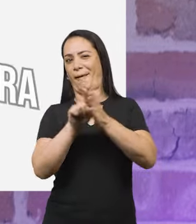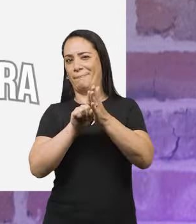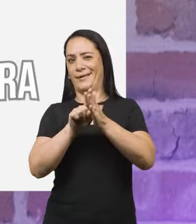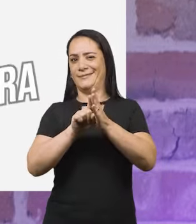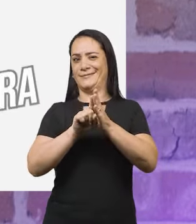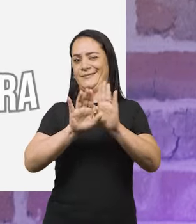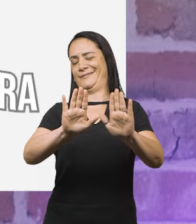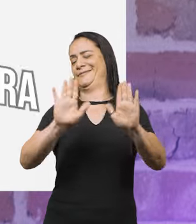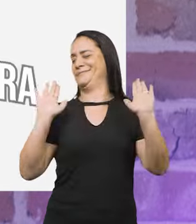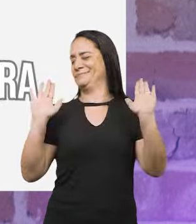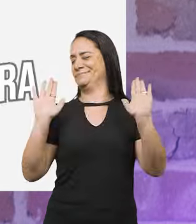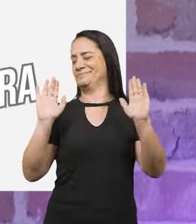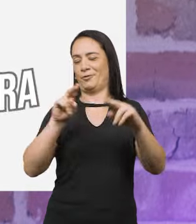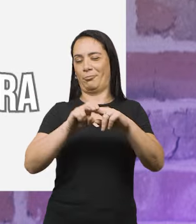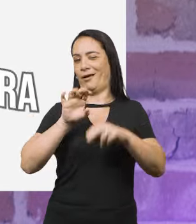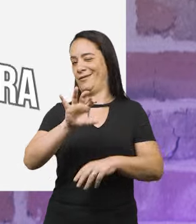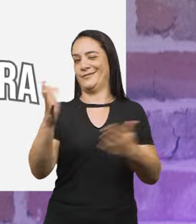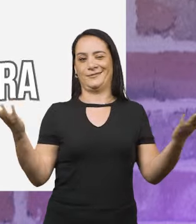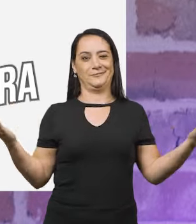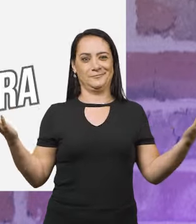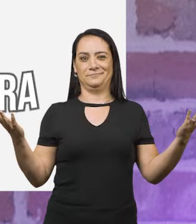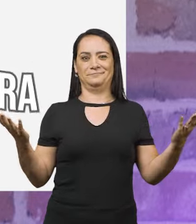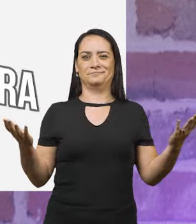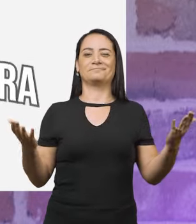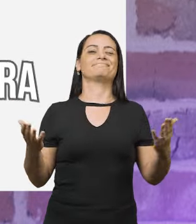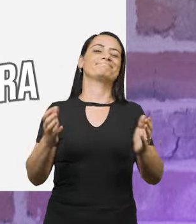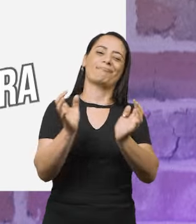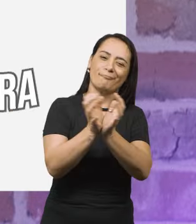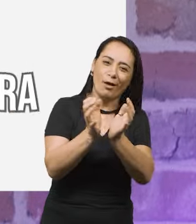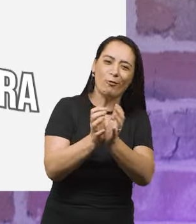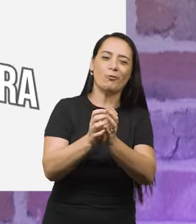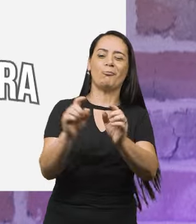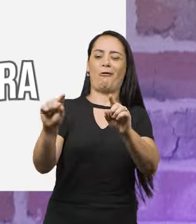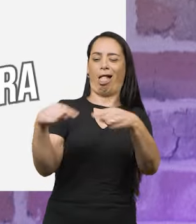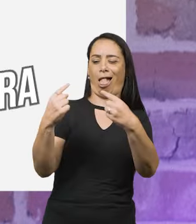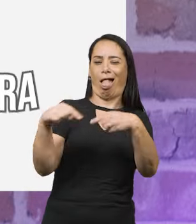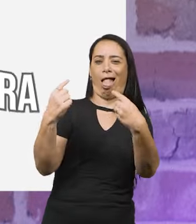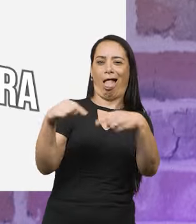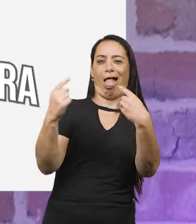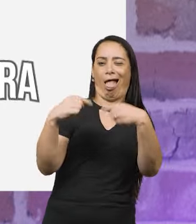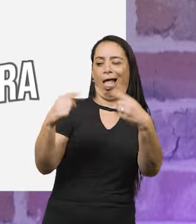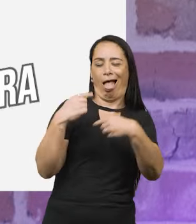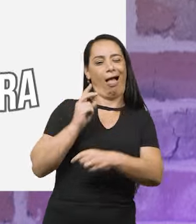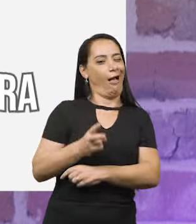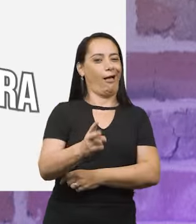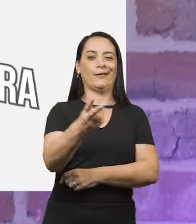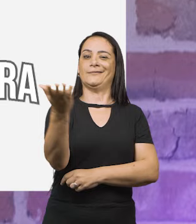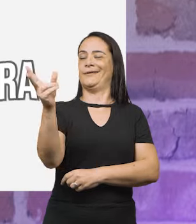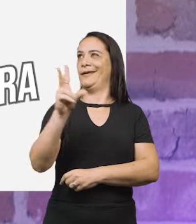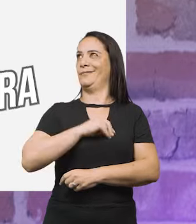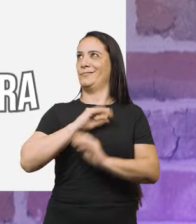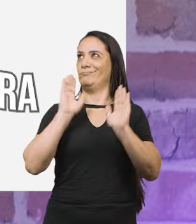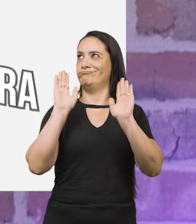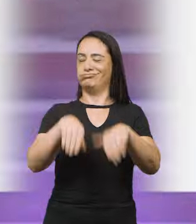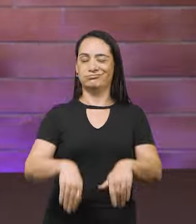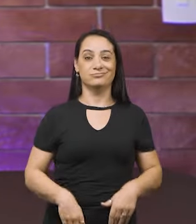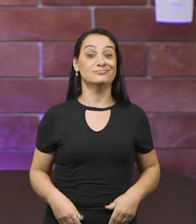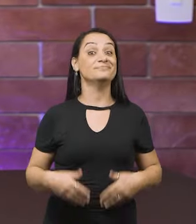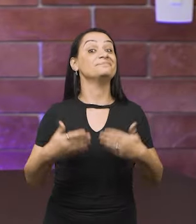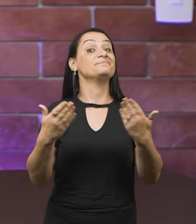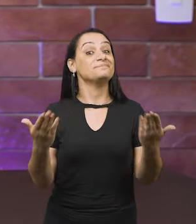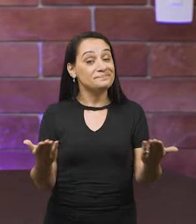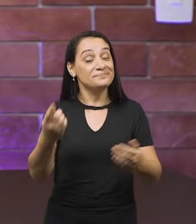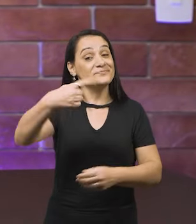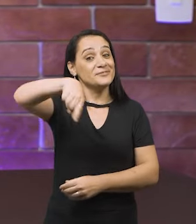pesquisa só por causa disso. Vou te falar, meu pessoal não perde tempo para poder pregar alguma peça aqui em mim, viu? E